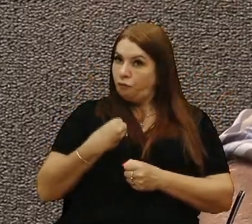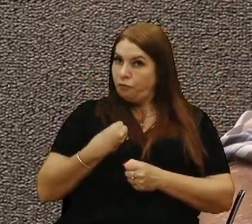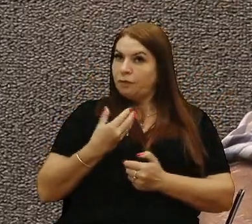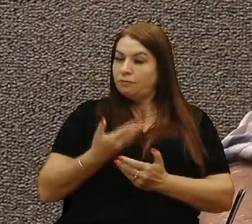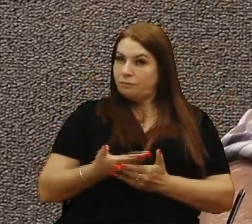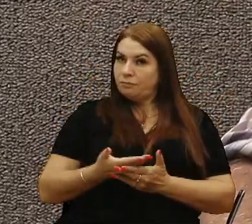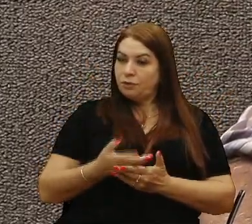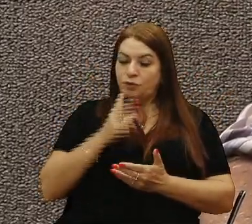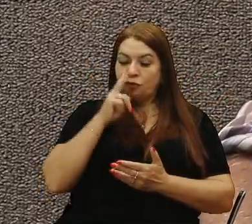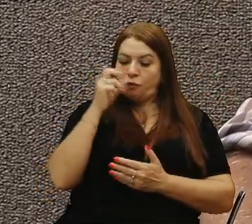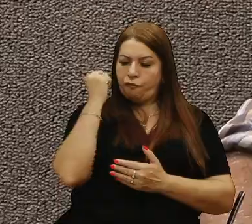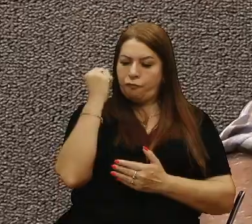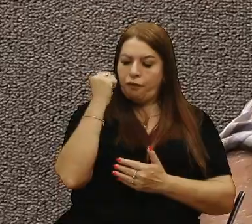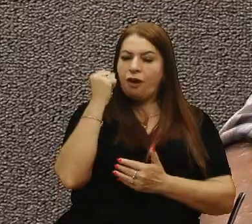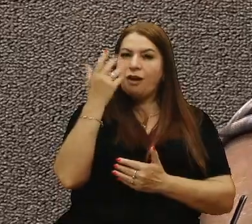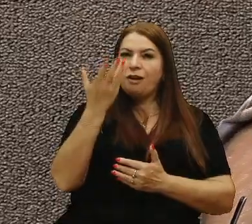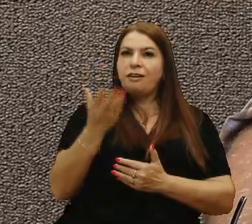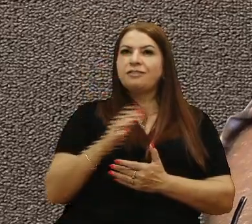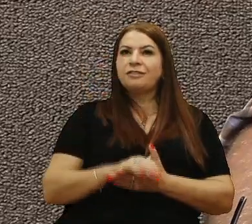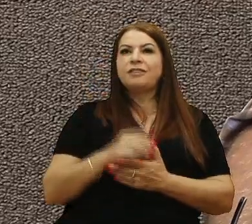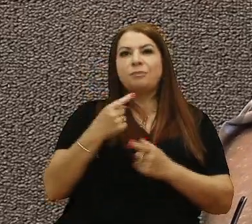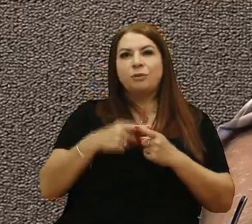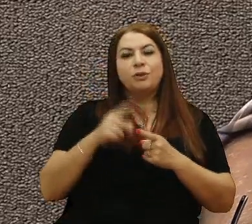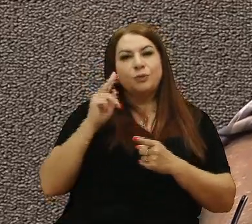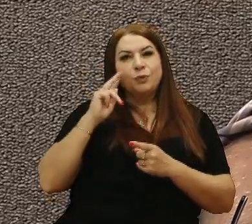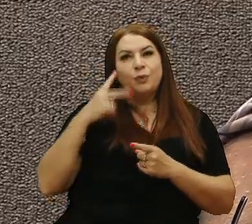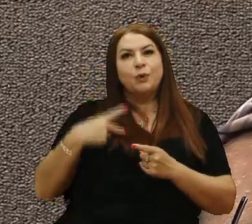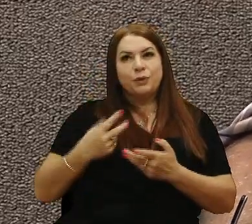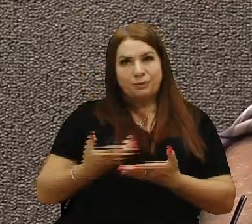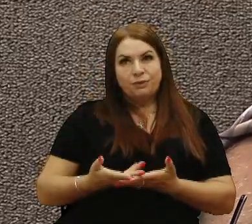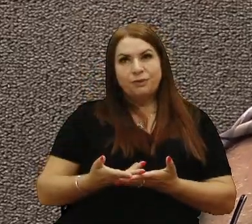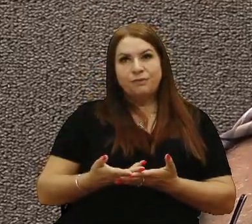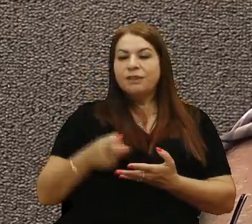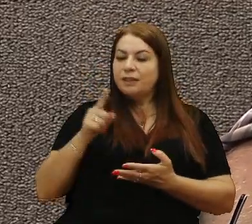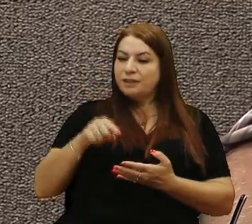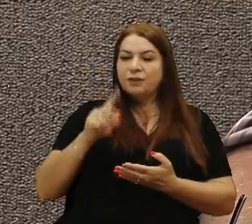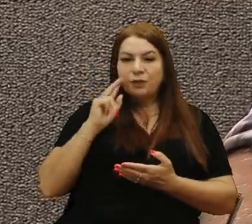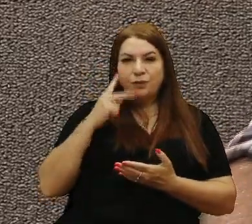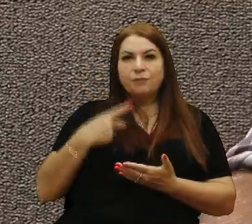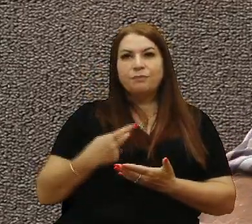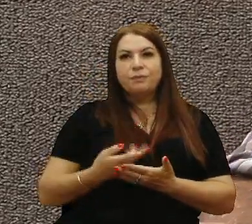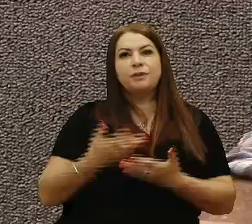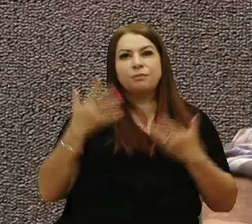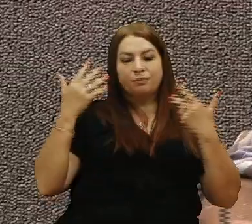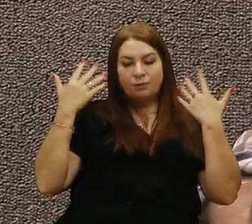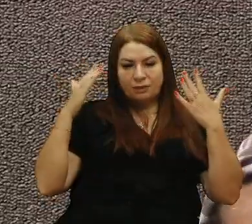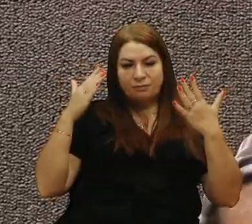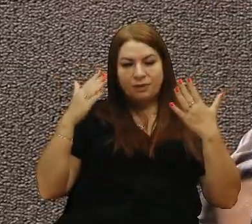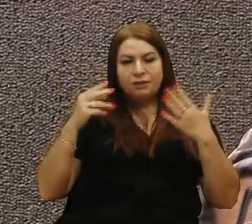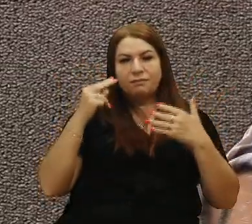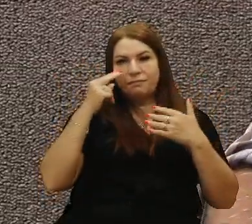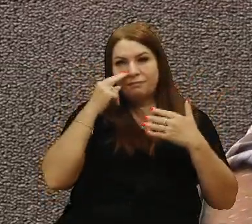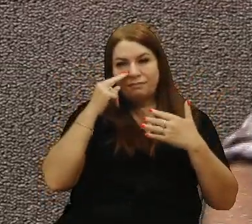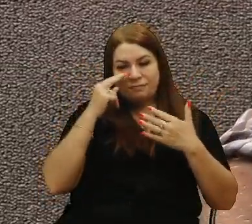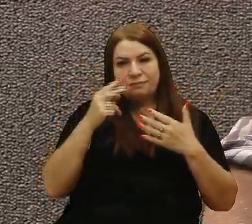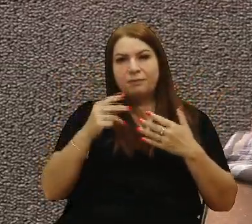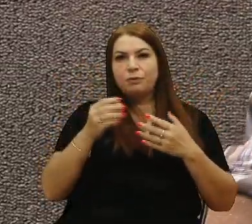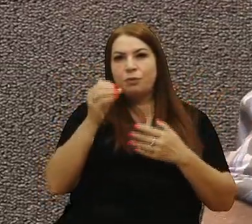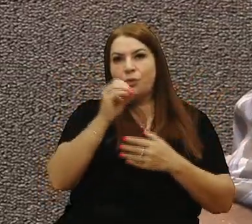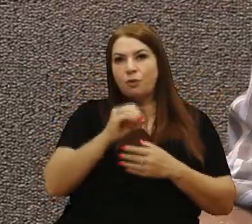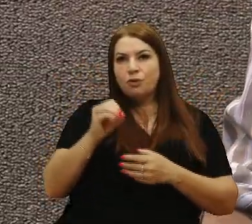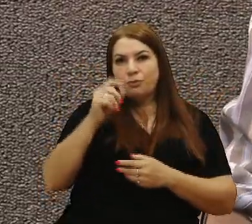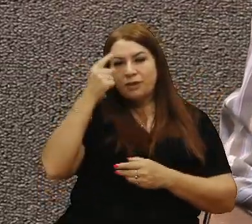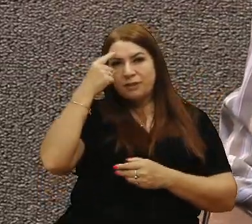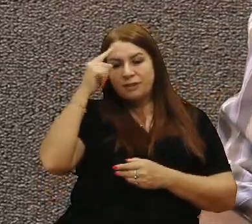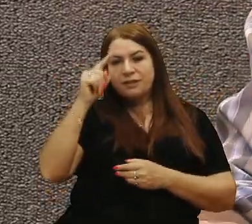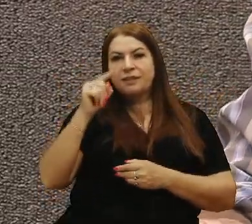está forte, porque isso é o reconhecimento. Isso é o reconhecimento. Então, parabéns, Fantinel, pela bela